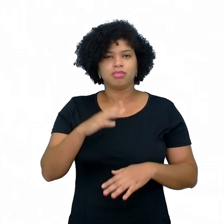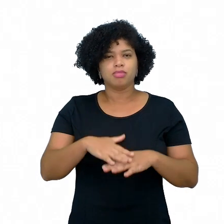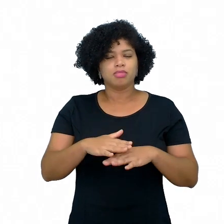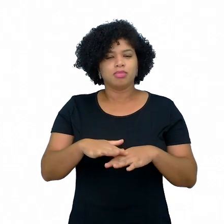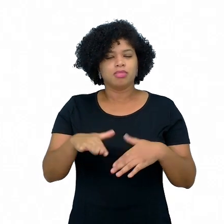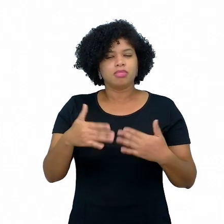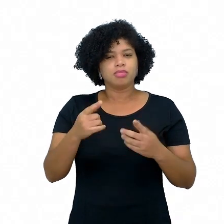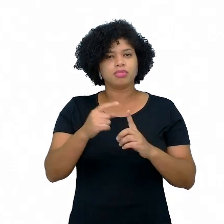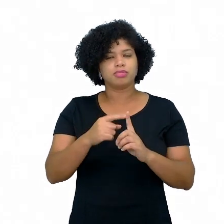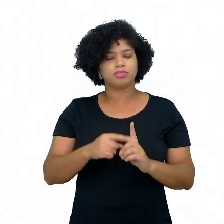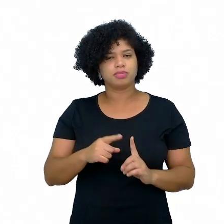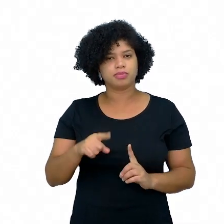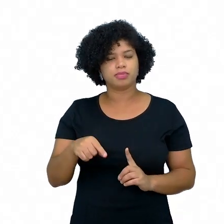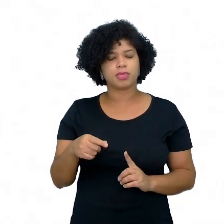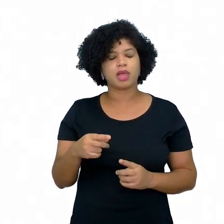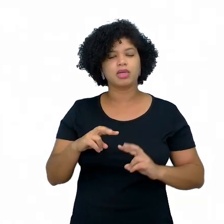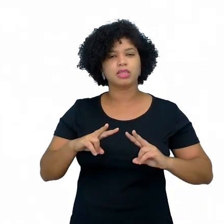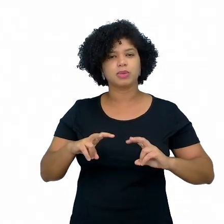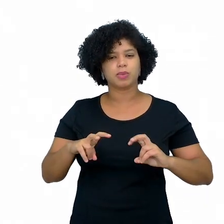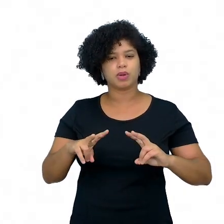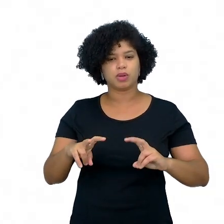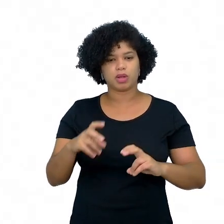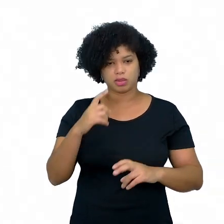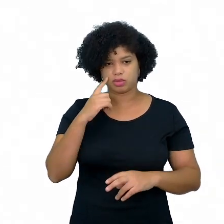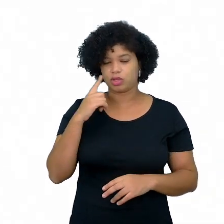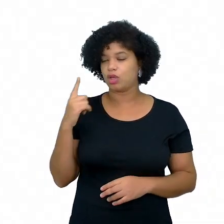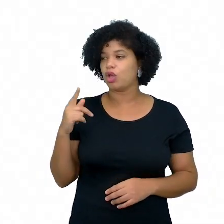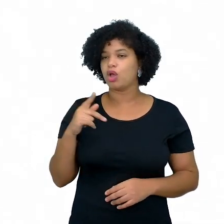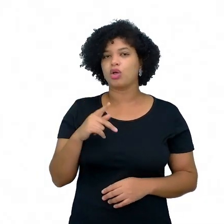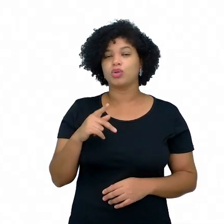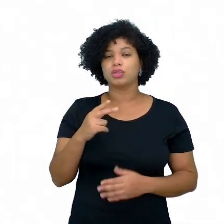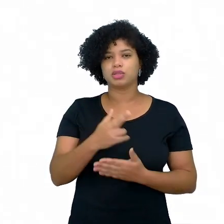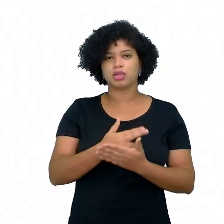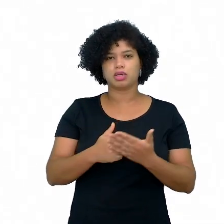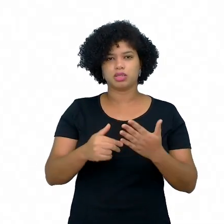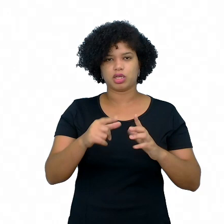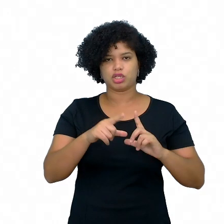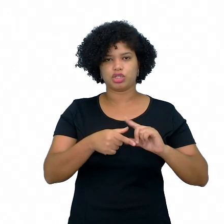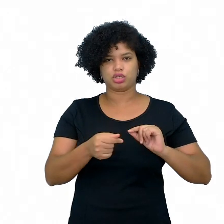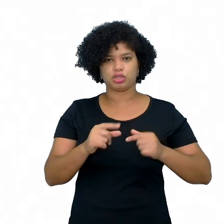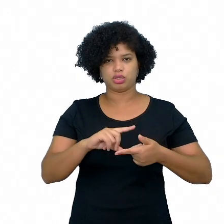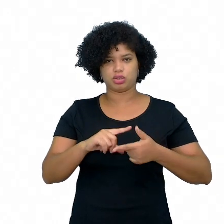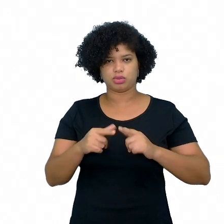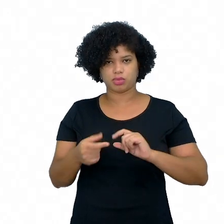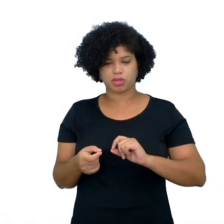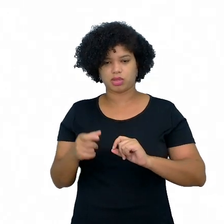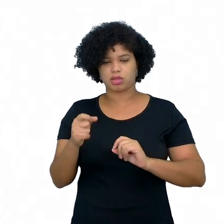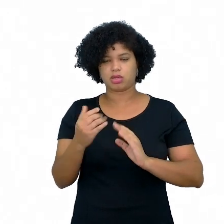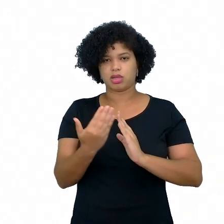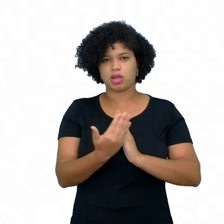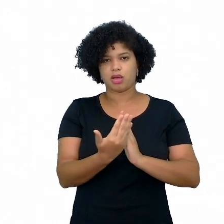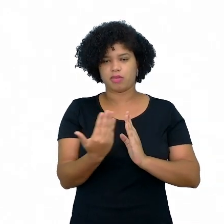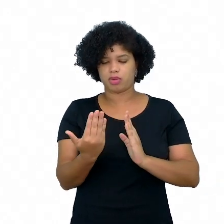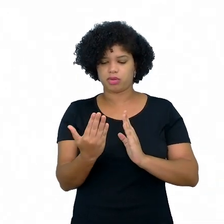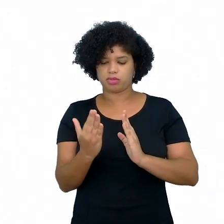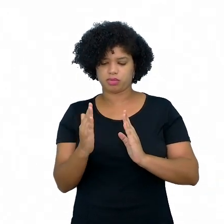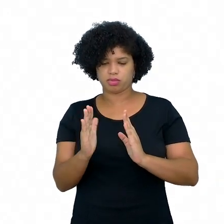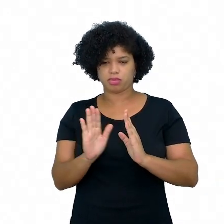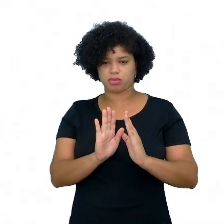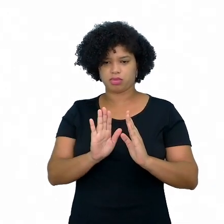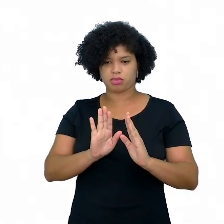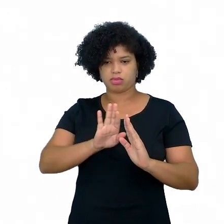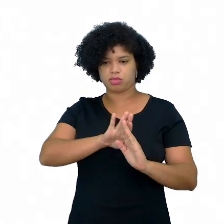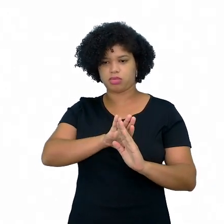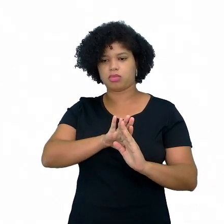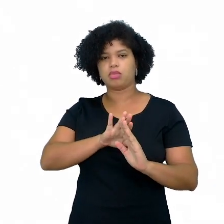é explorar os polígonos que formam as faces das figuras espaciais.